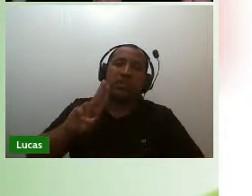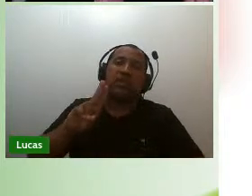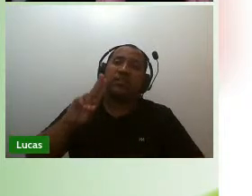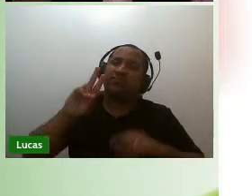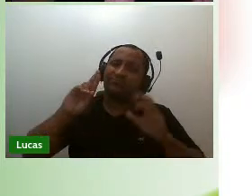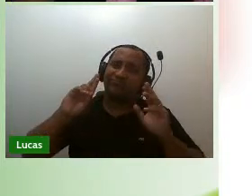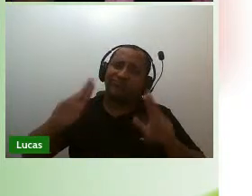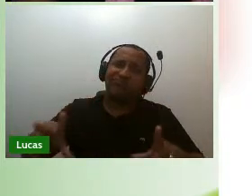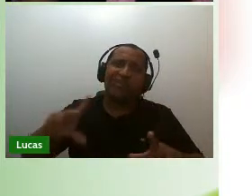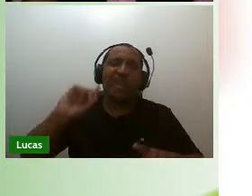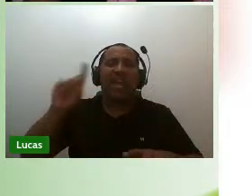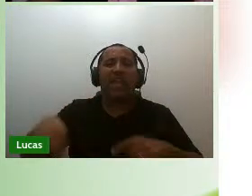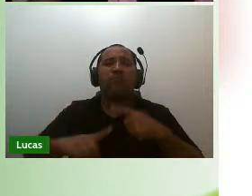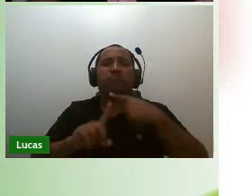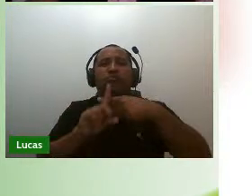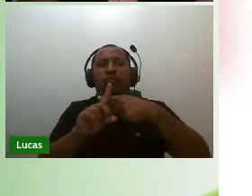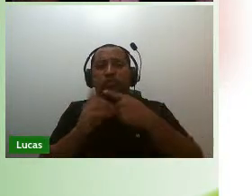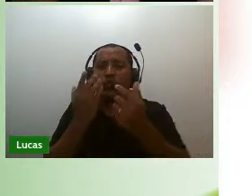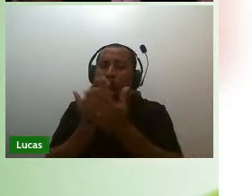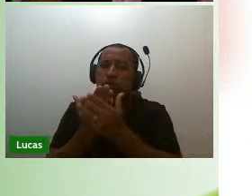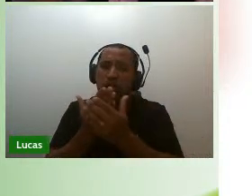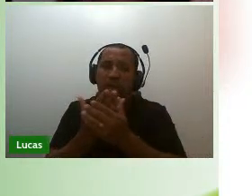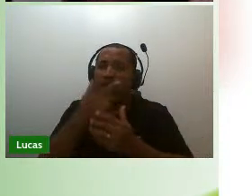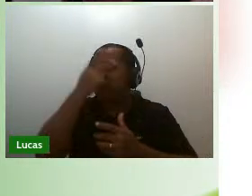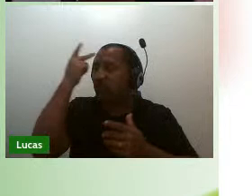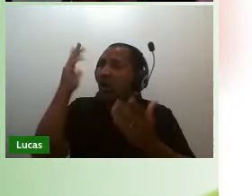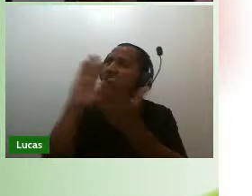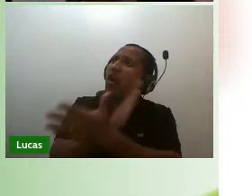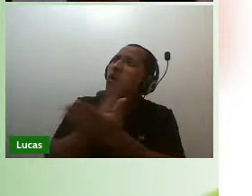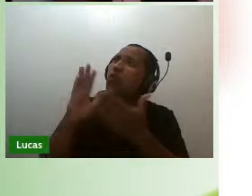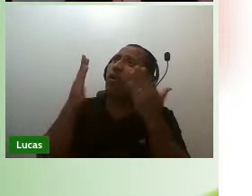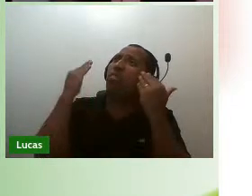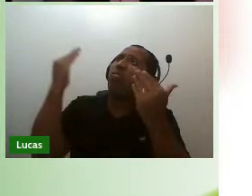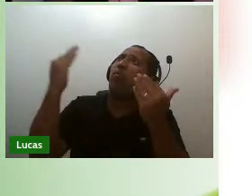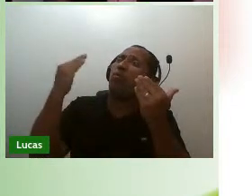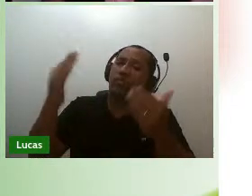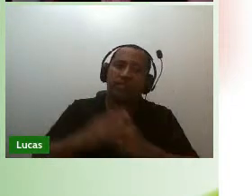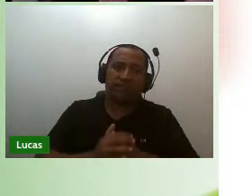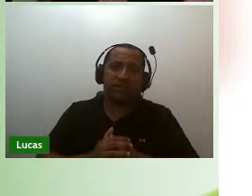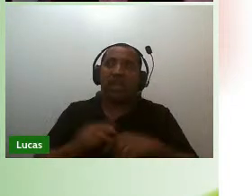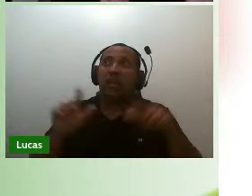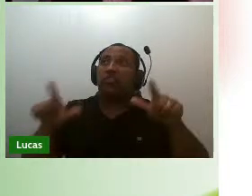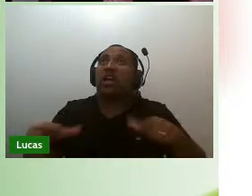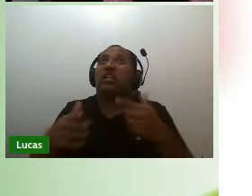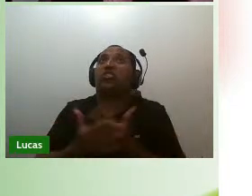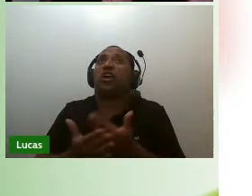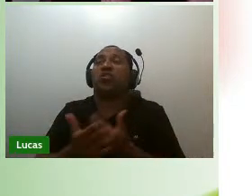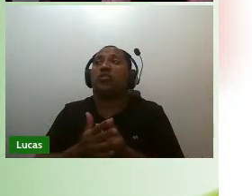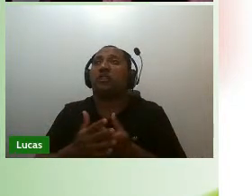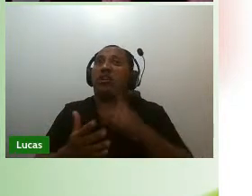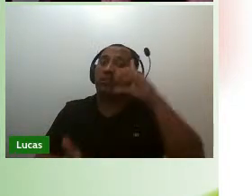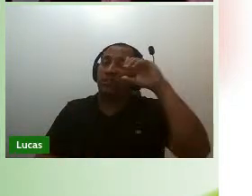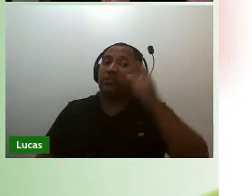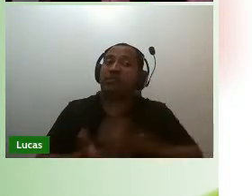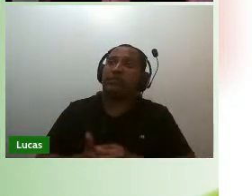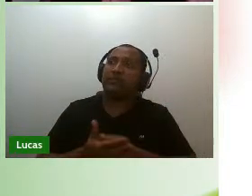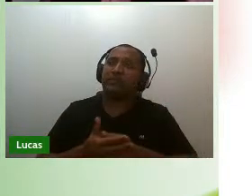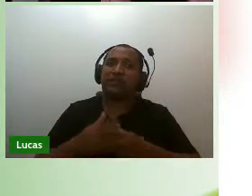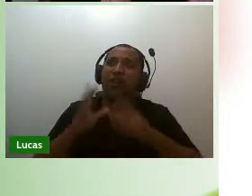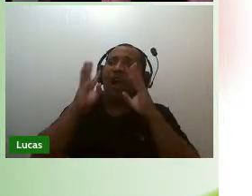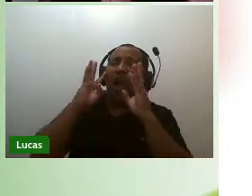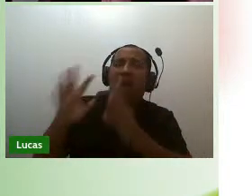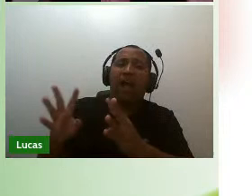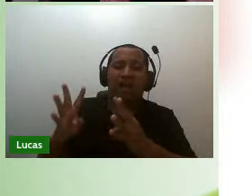fato positivos sobre os estudantes. As pessoas têm dúvidas. Ah, eu vou estar dentro de uma sala de aula, numa tomada de decisão, e vou ficar prestando